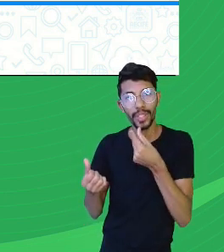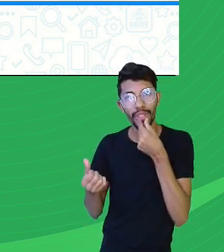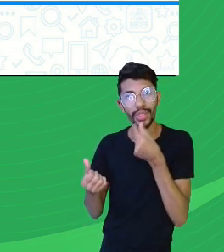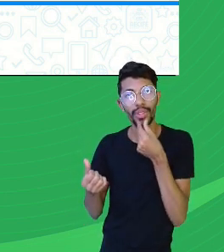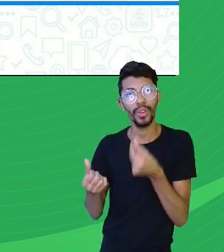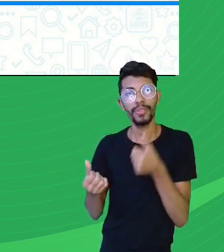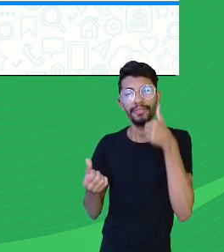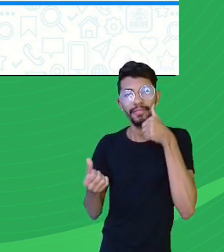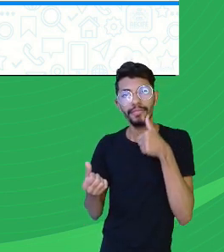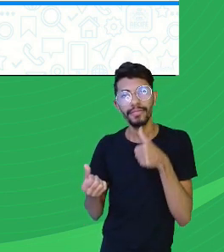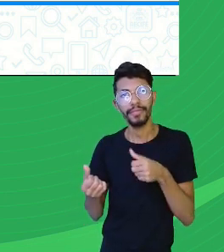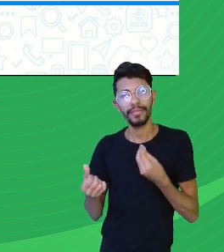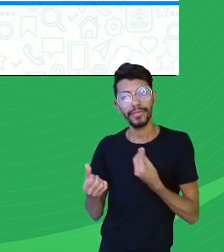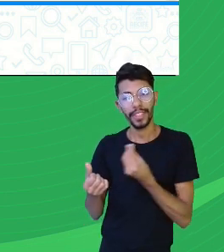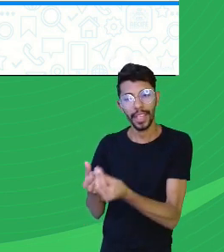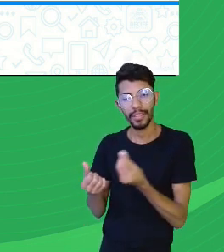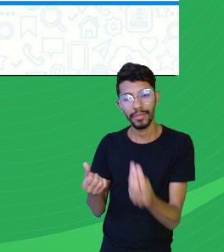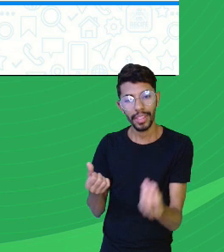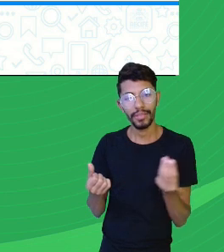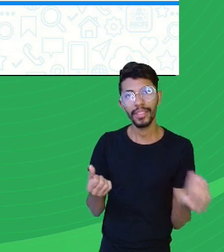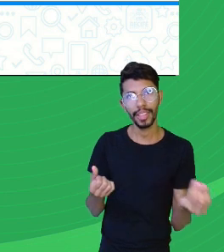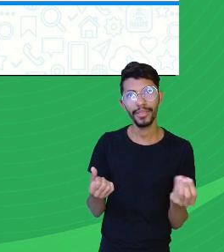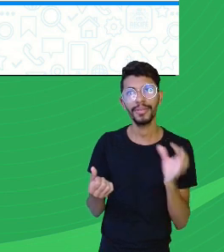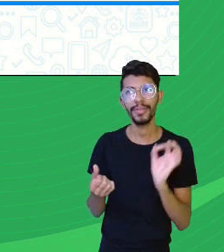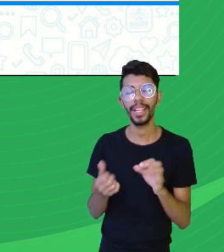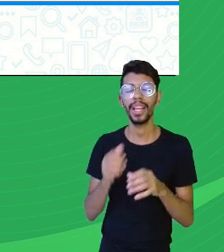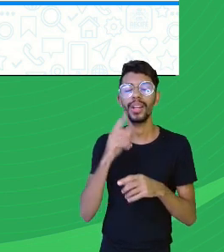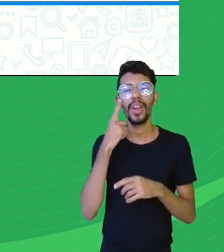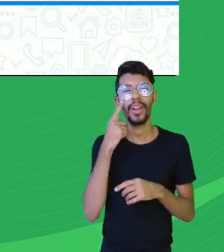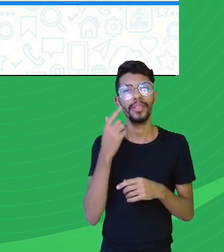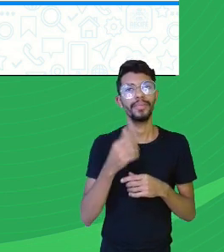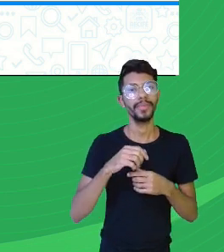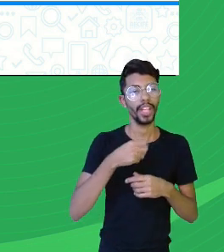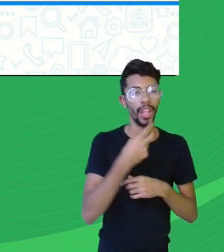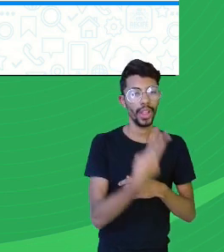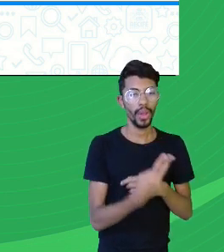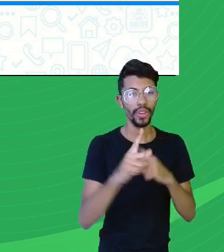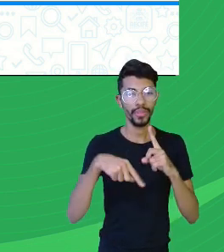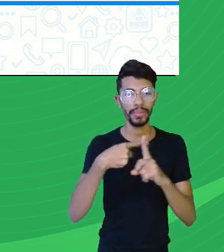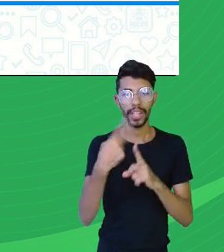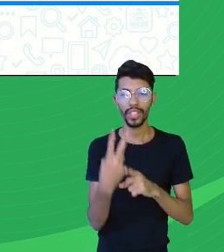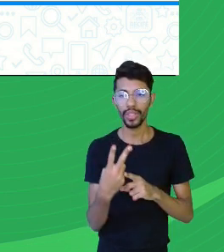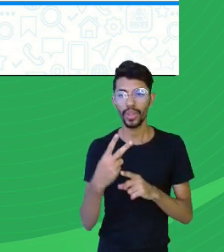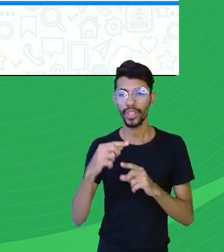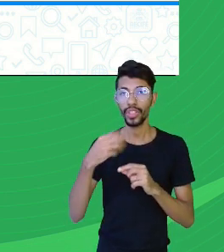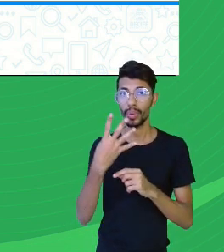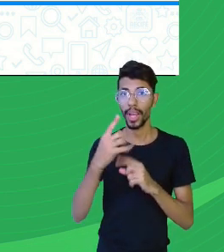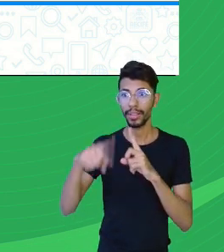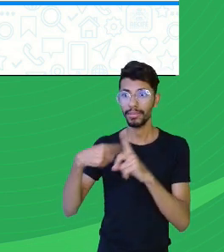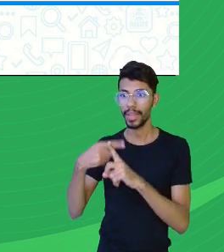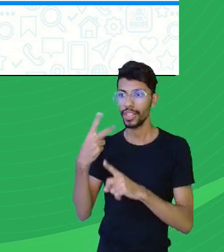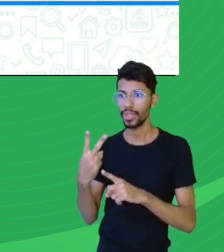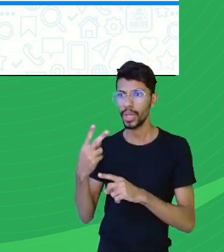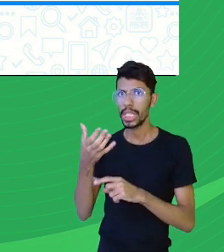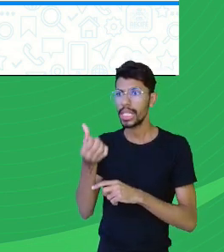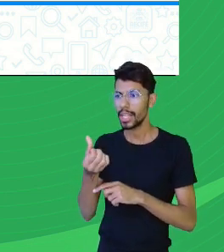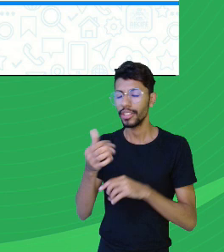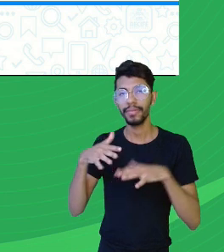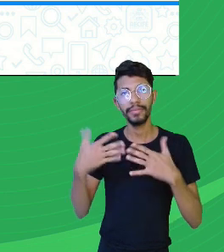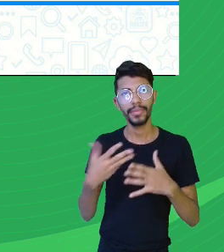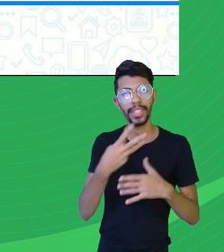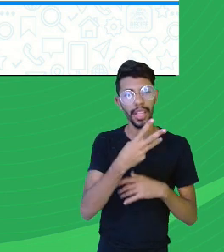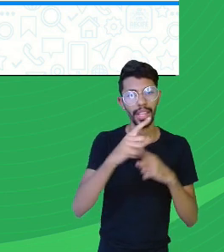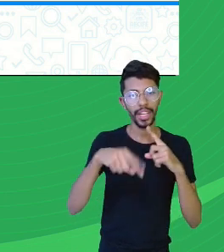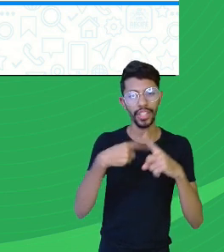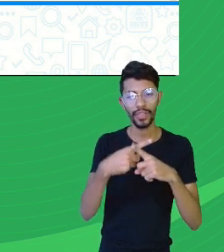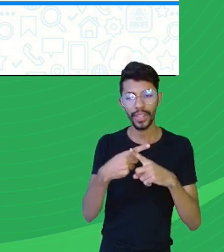Cris deu para os gatinhos dela. 2 mais 2, 4, mais 2, 6. 3 vezes 2 vai dar 6